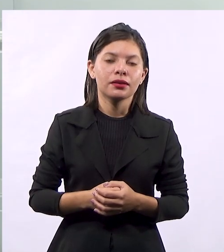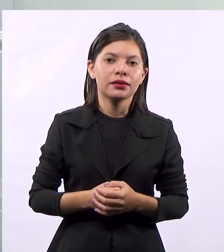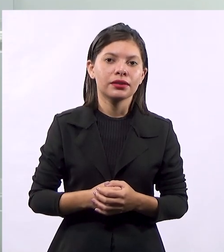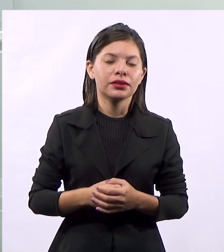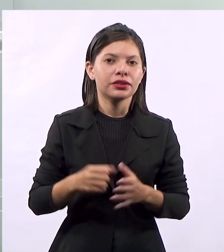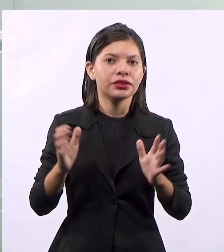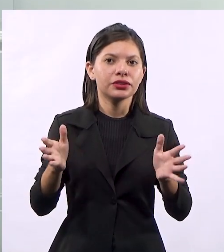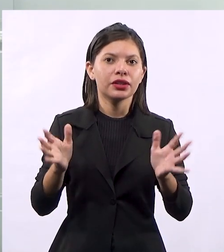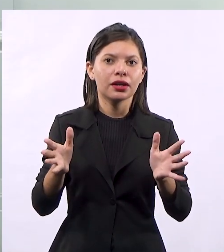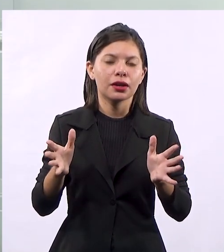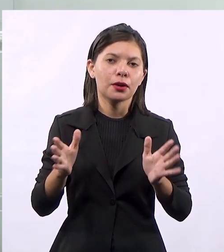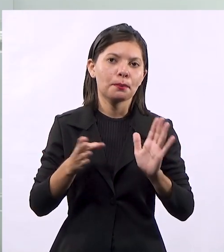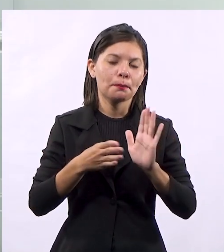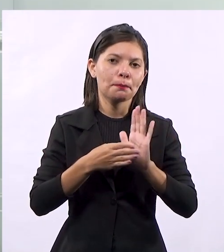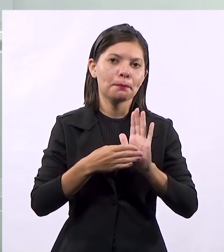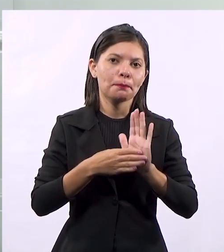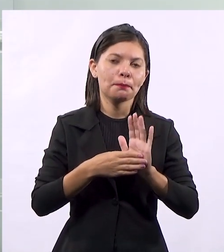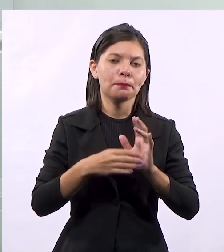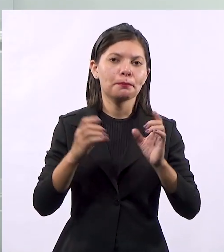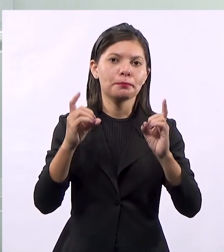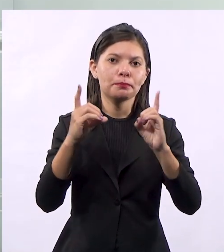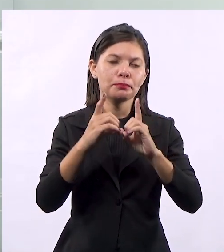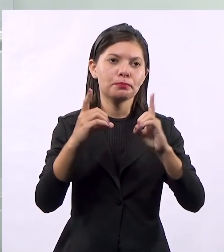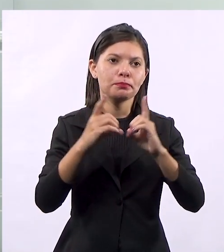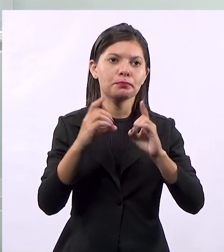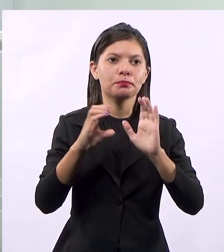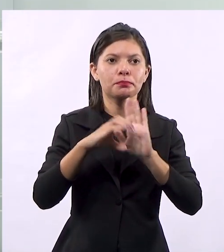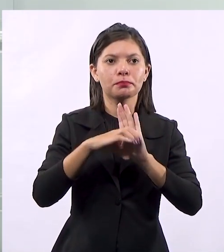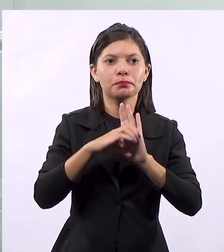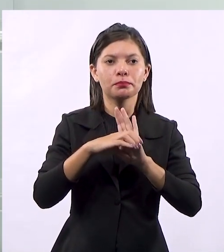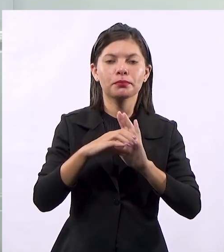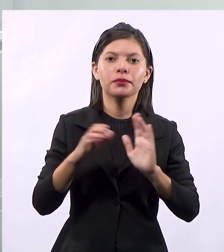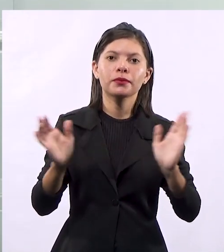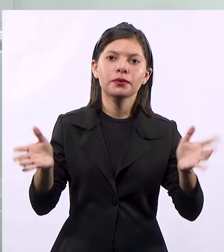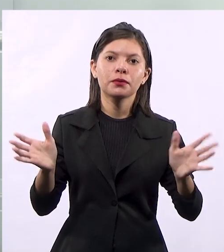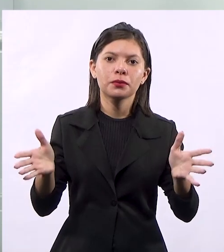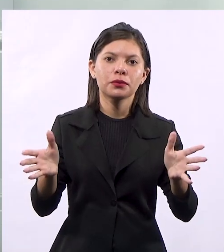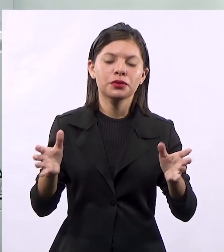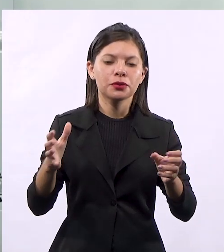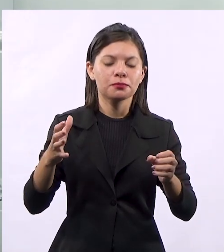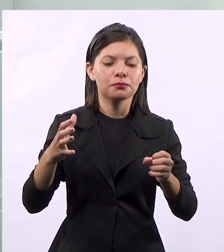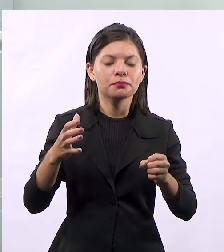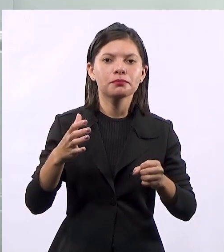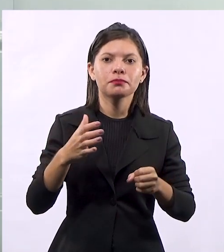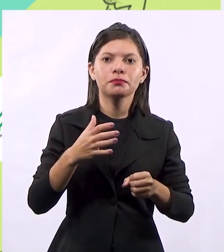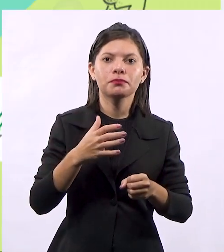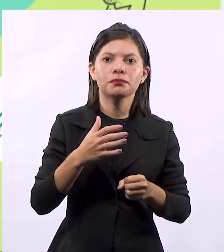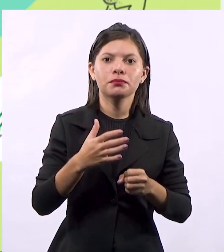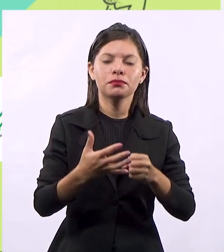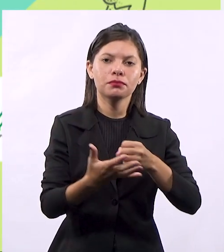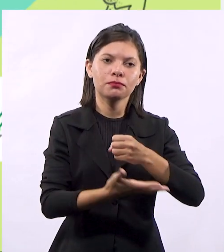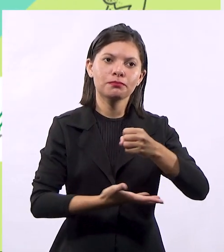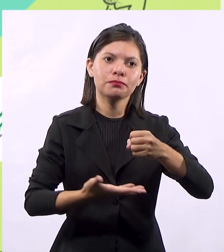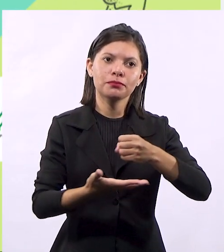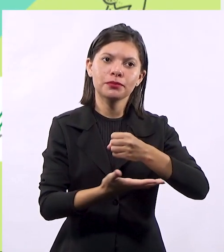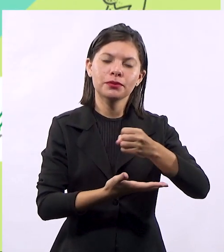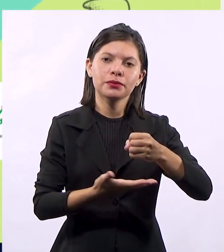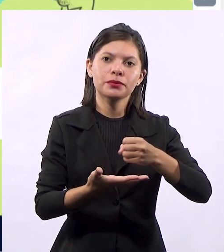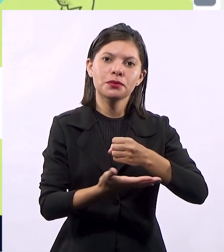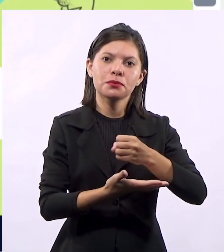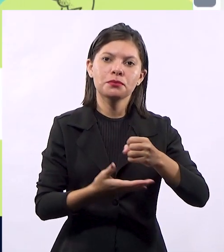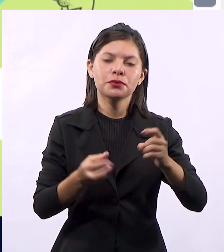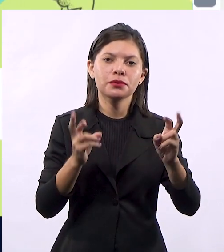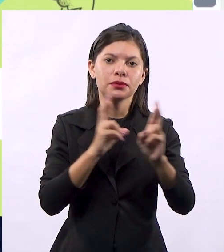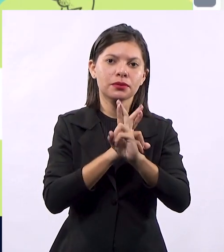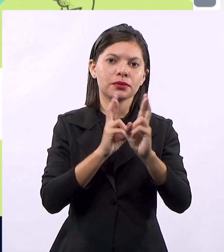esse direito. E esse direito fundamenta essa legislação. Assim a gente continua. Vamos lá. Nós